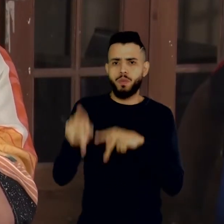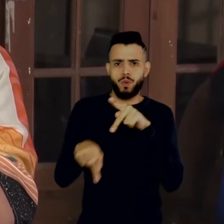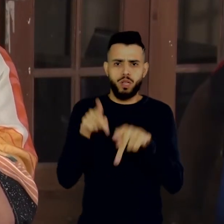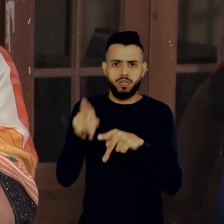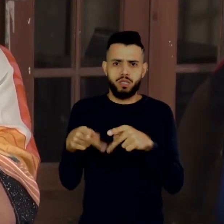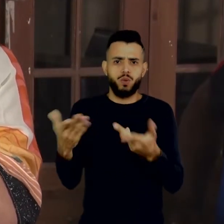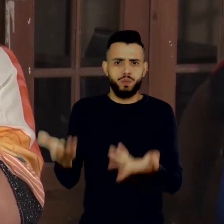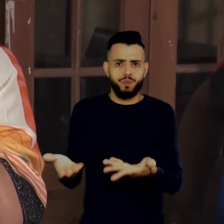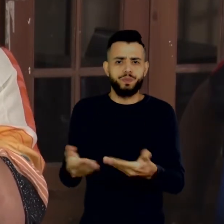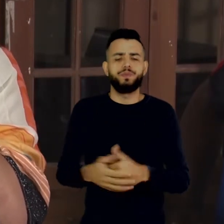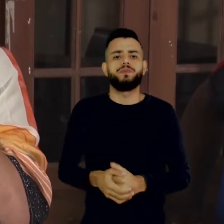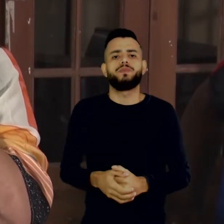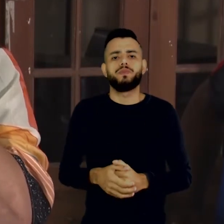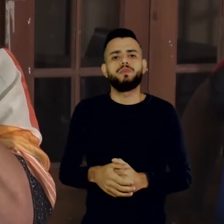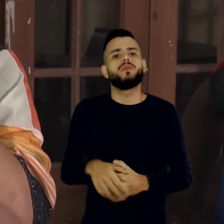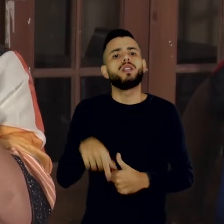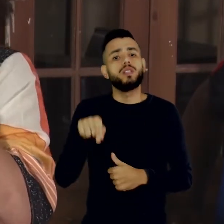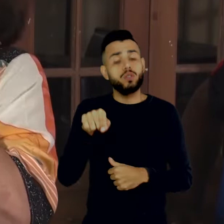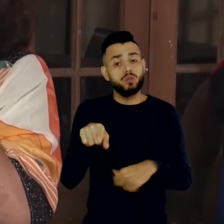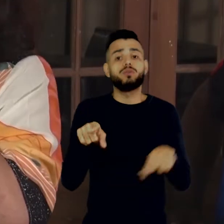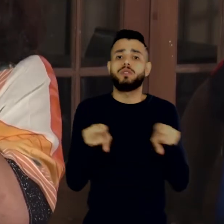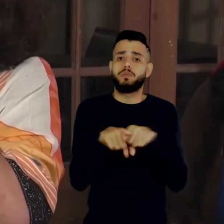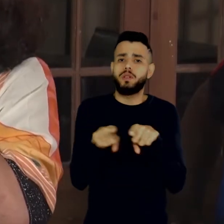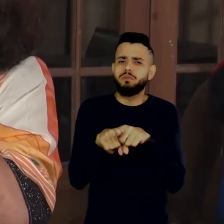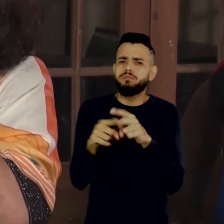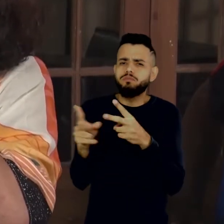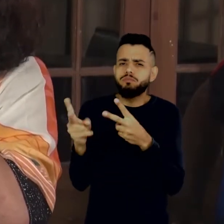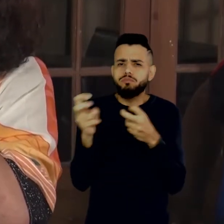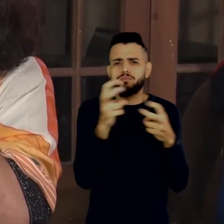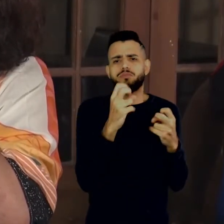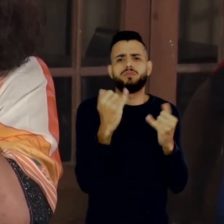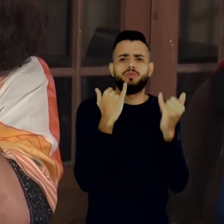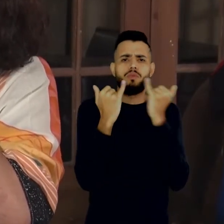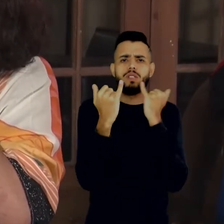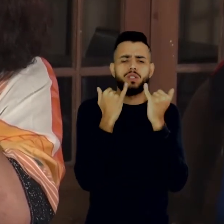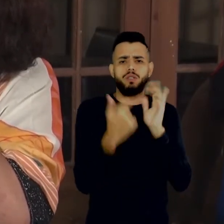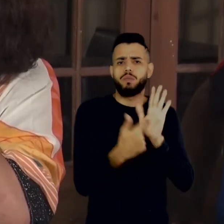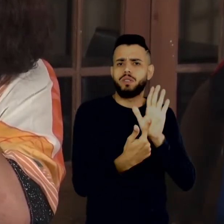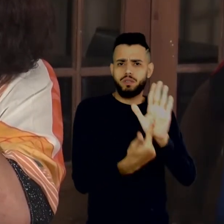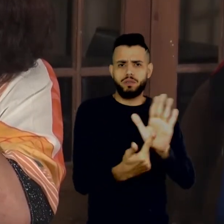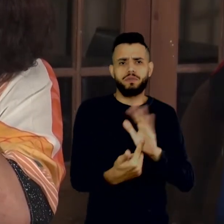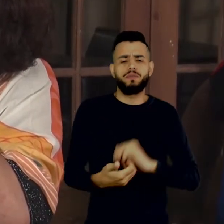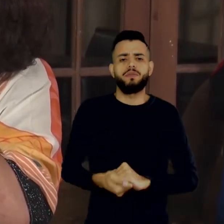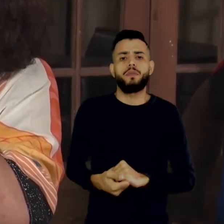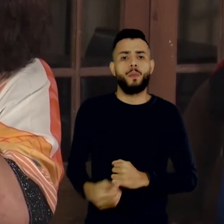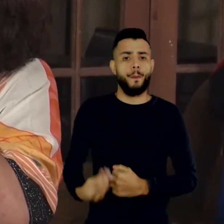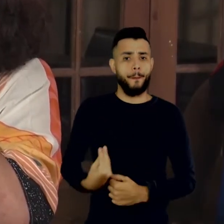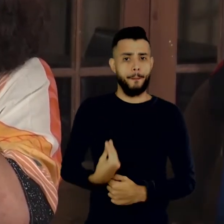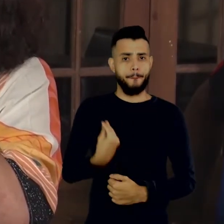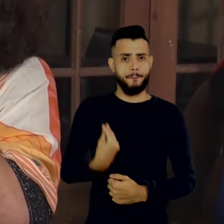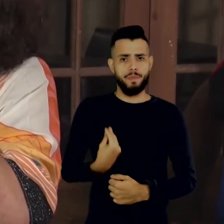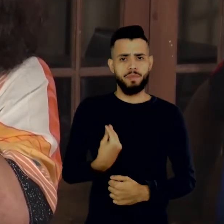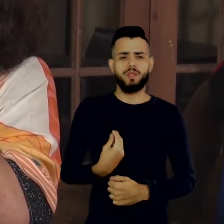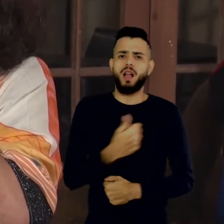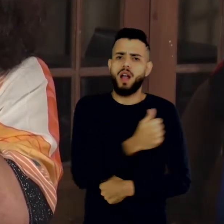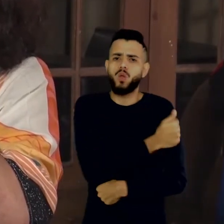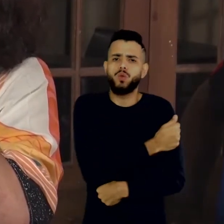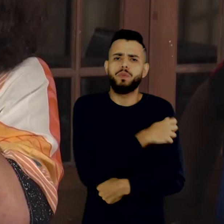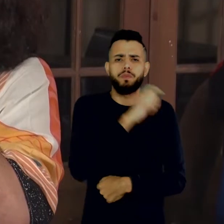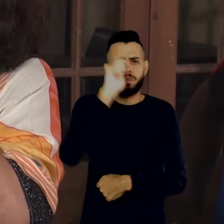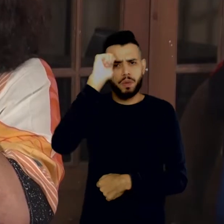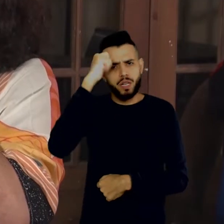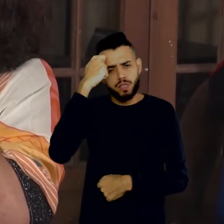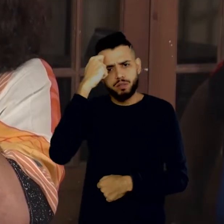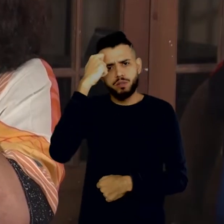Então, isso também foi observado nos dados apresentados, né? A presença dos estudantes pretos, pardos e